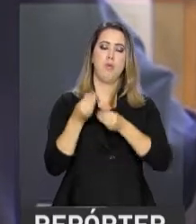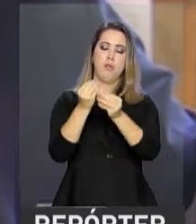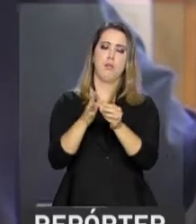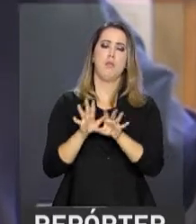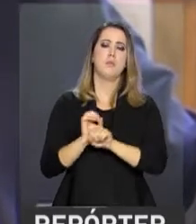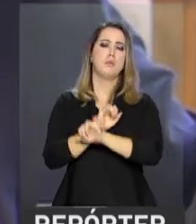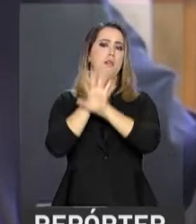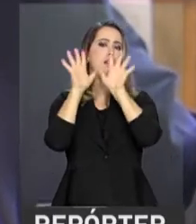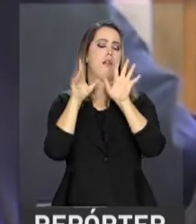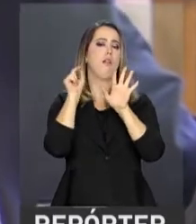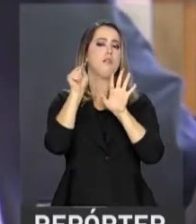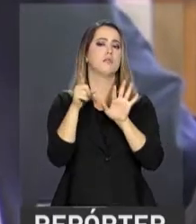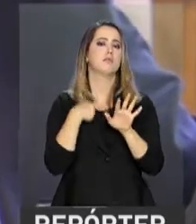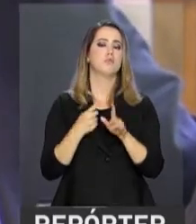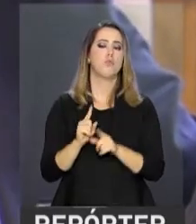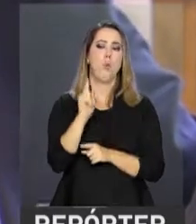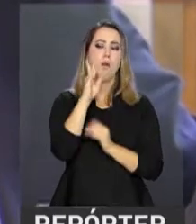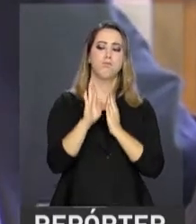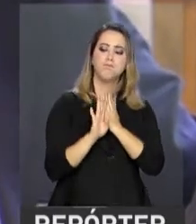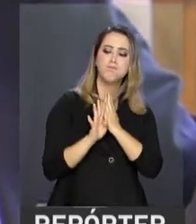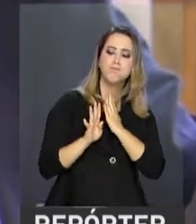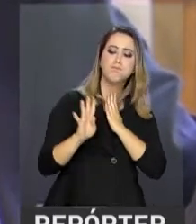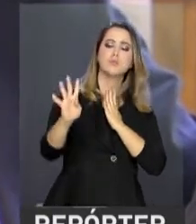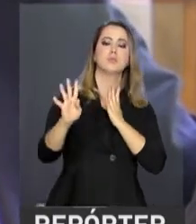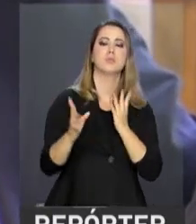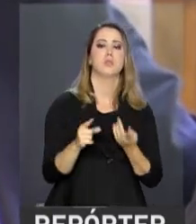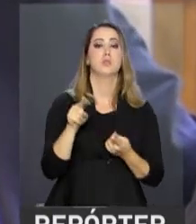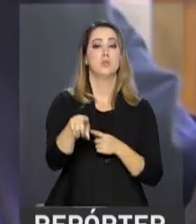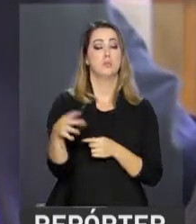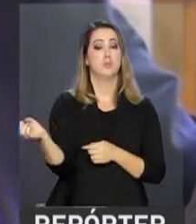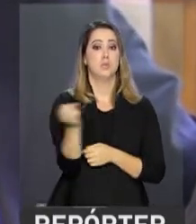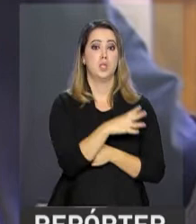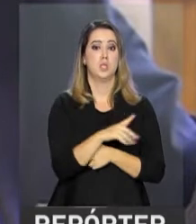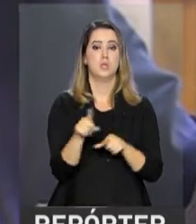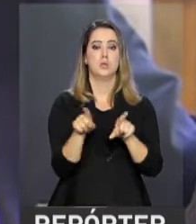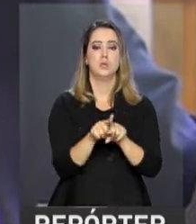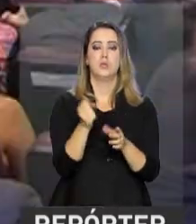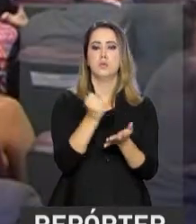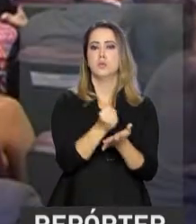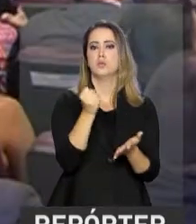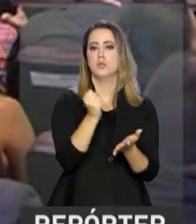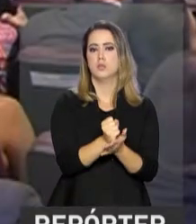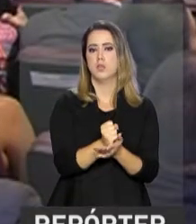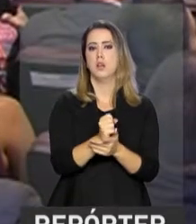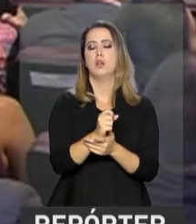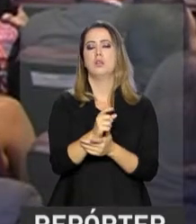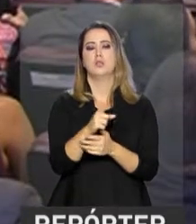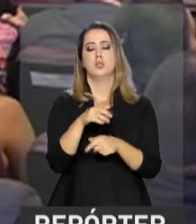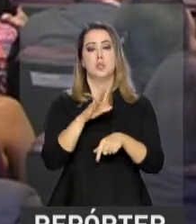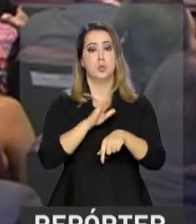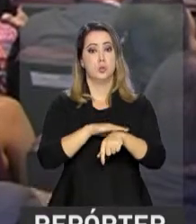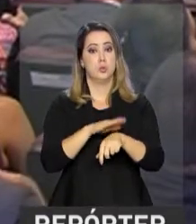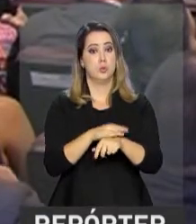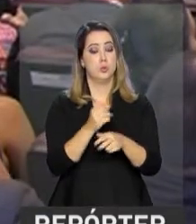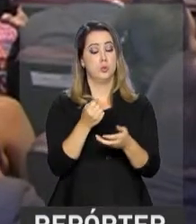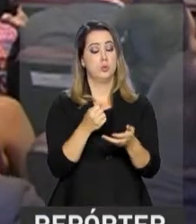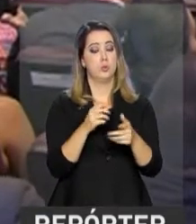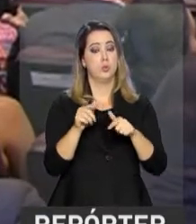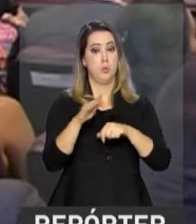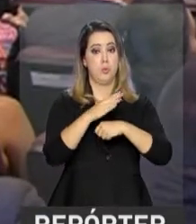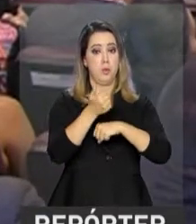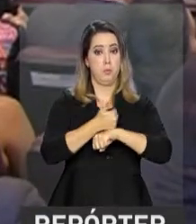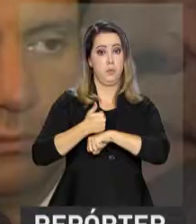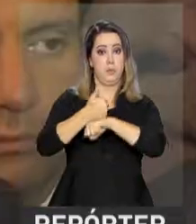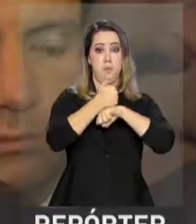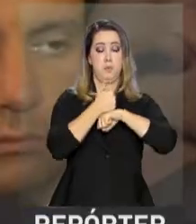do SUS por meio de uma fila única. Ele também anunciou a renovação de contratos temporários para profissionais de hospitais federais